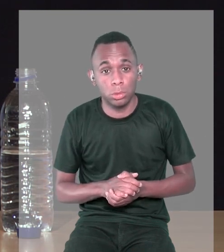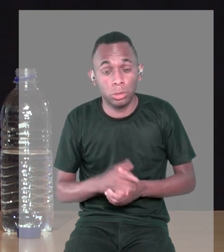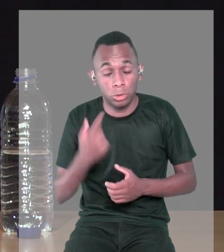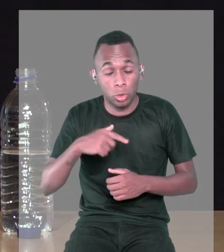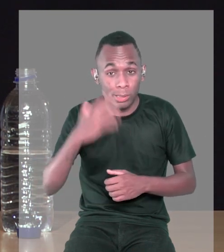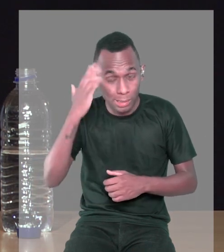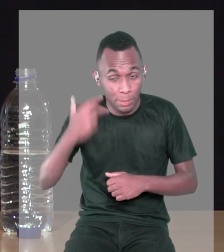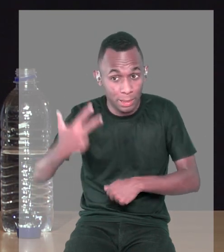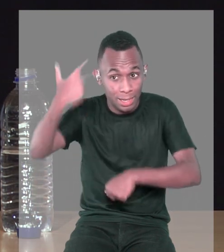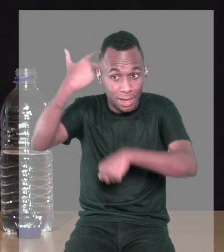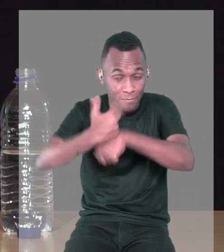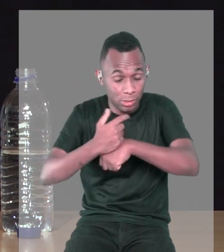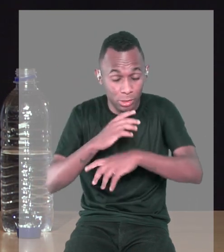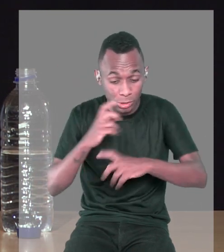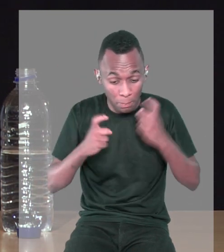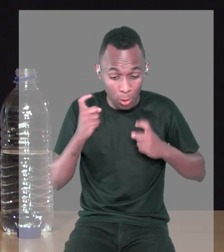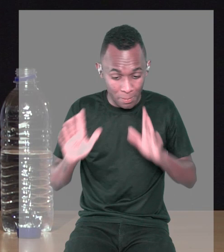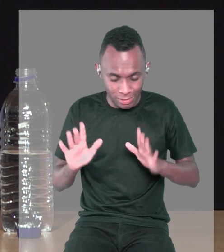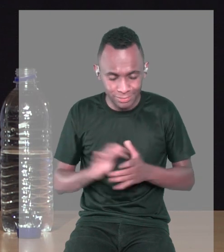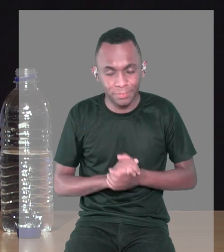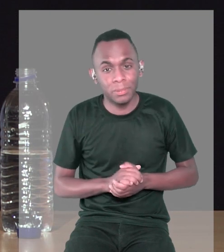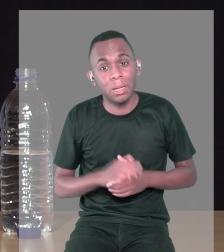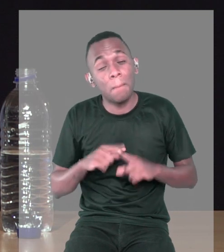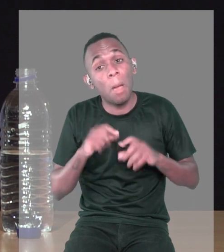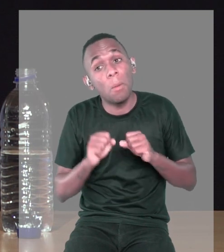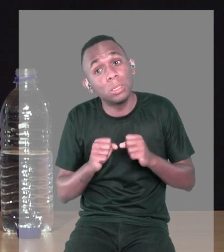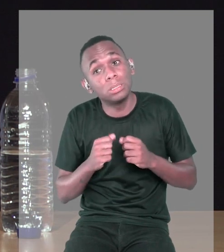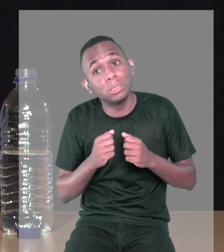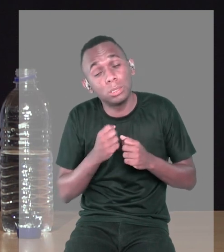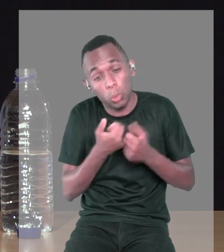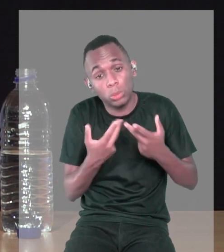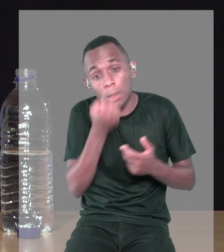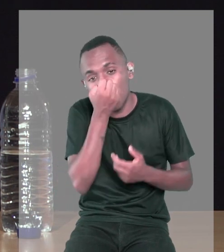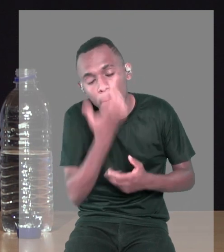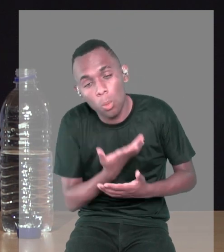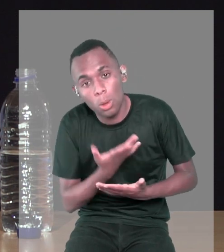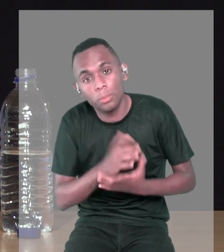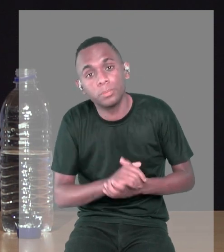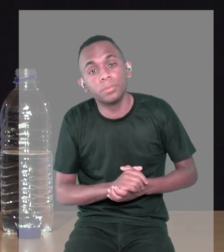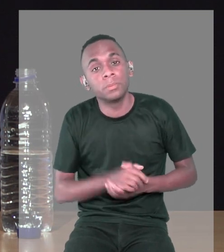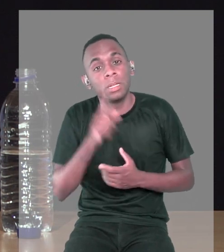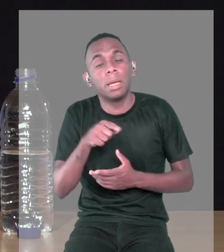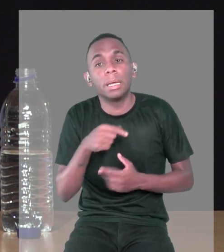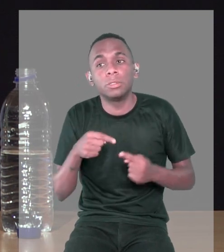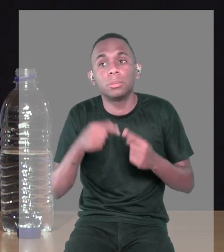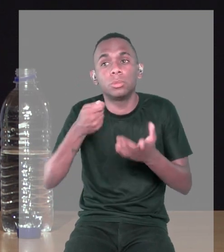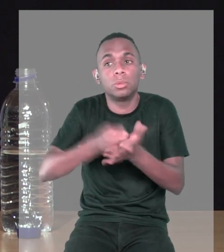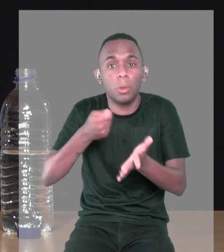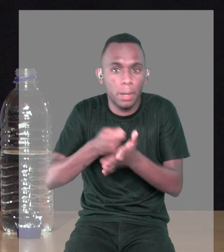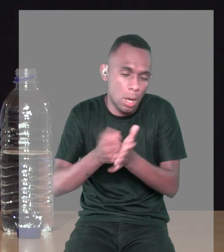Quando a gente sabe que está gravando, a gente fica mais preocupado com umas coisas que a gente vai falar. Mas pode ter uma coisa boa disso, que